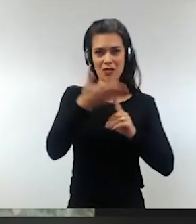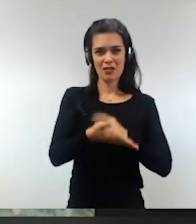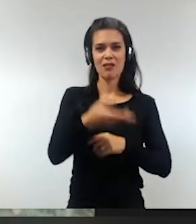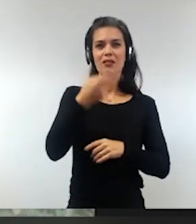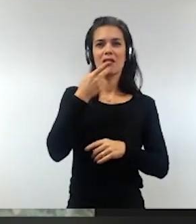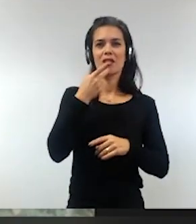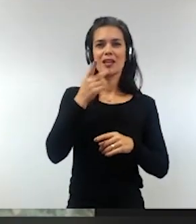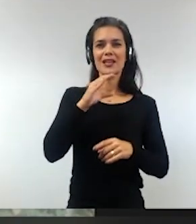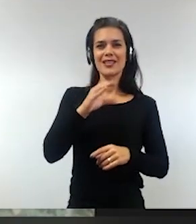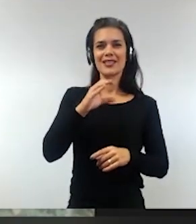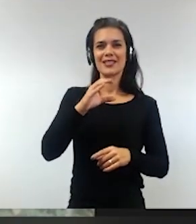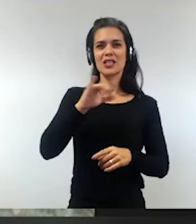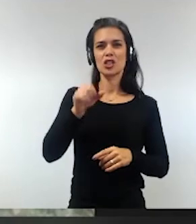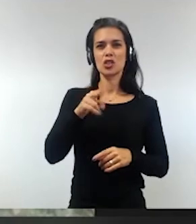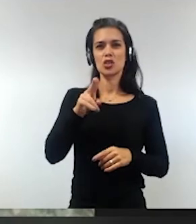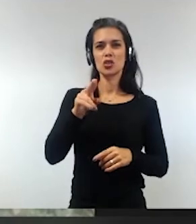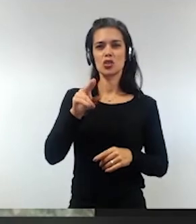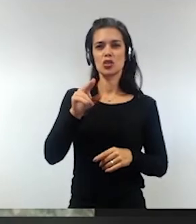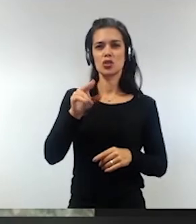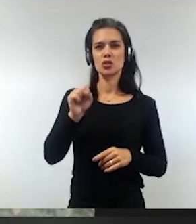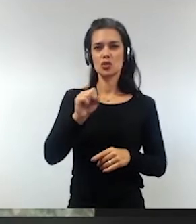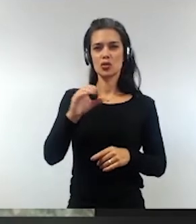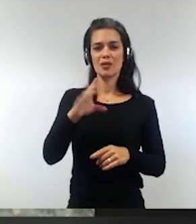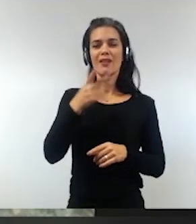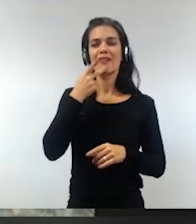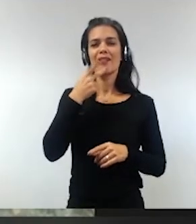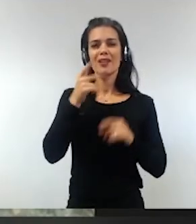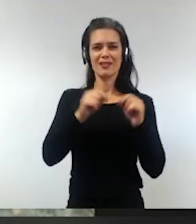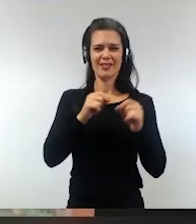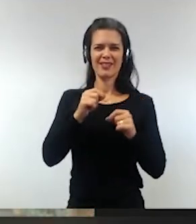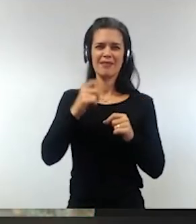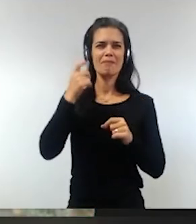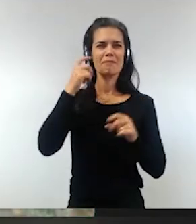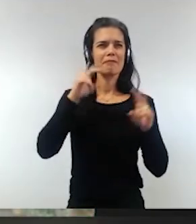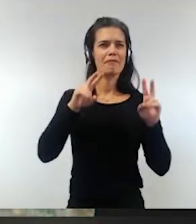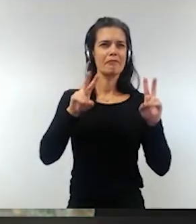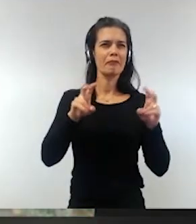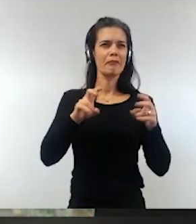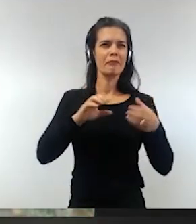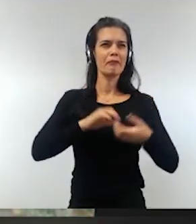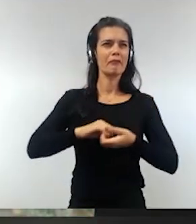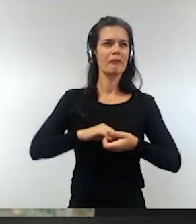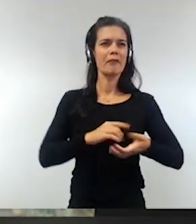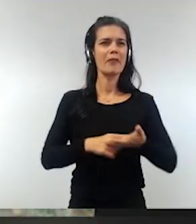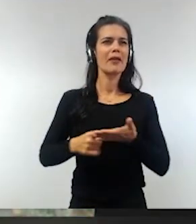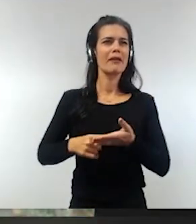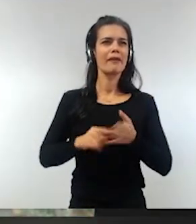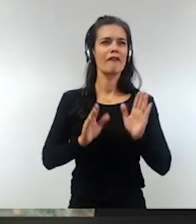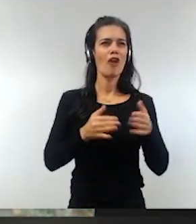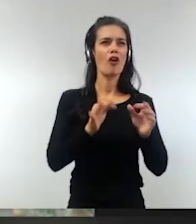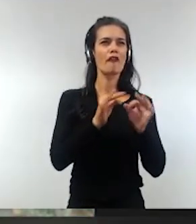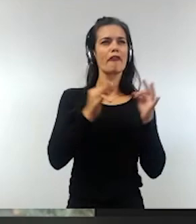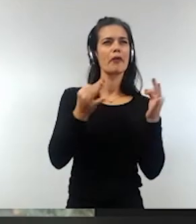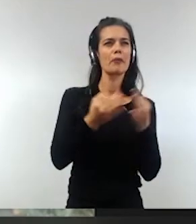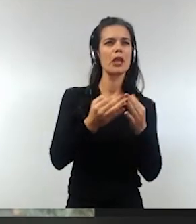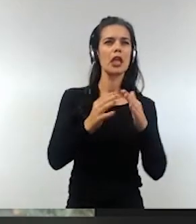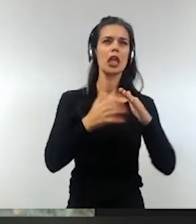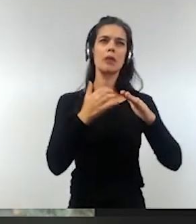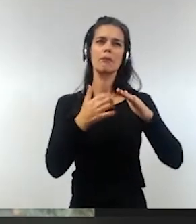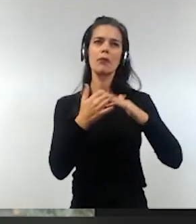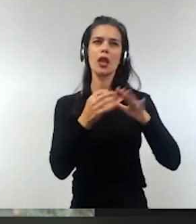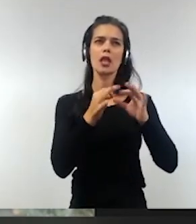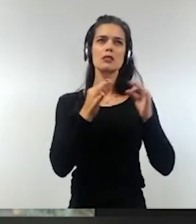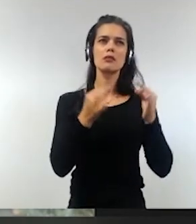às vezes, muita gente ainda quando ouve falar em mediação, ou pensa numa mediação familiar, no máximo numa empresa